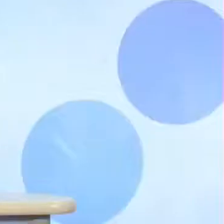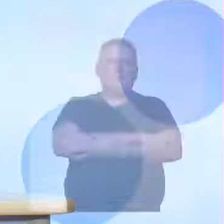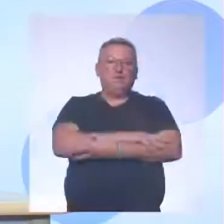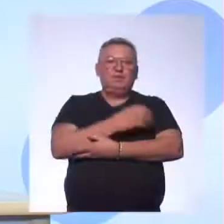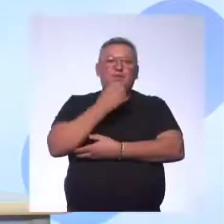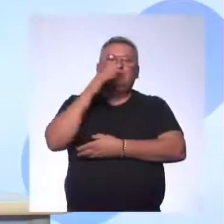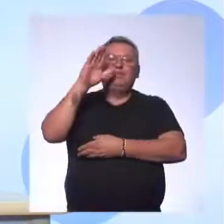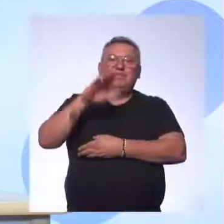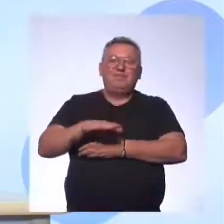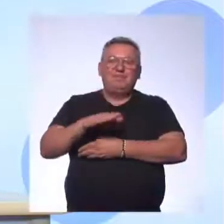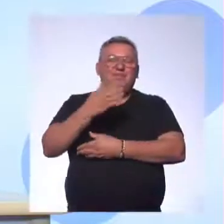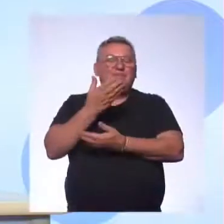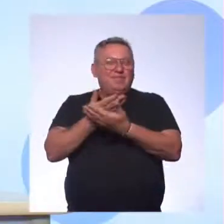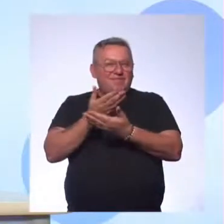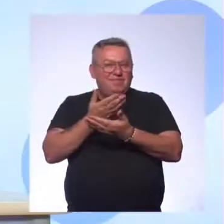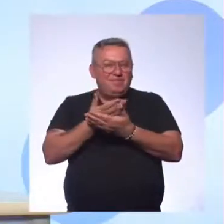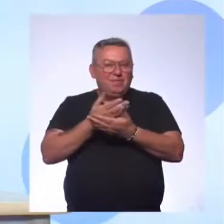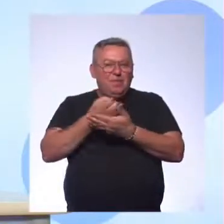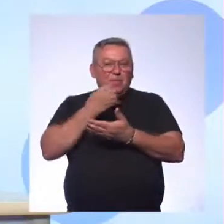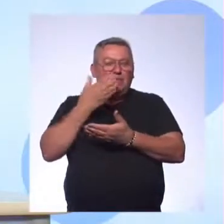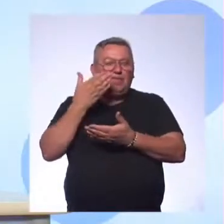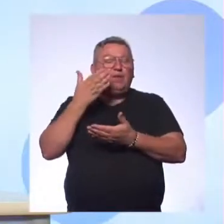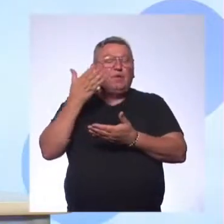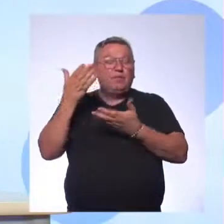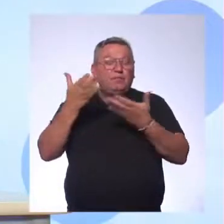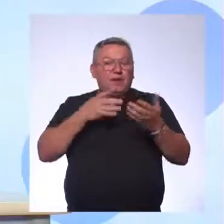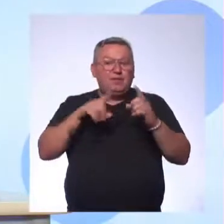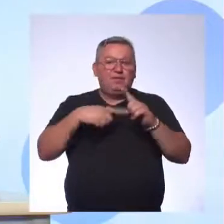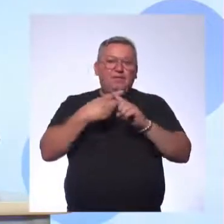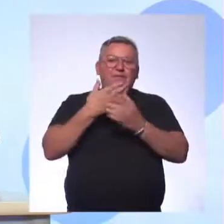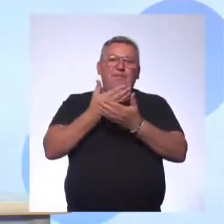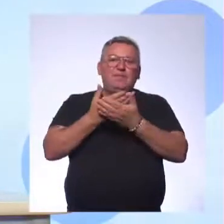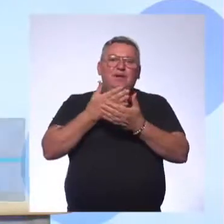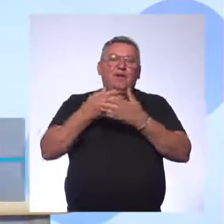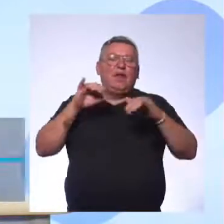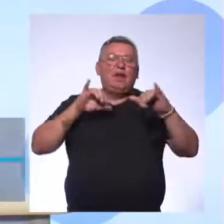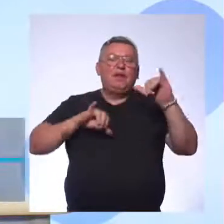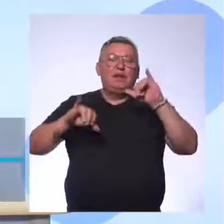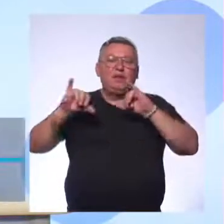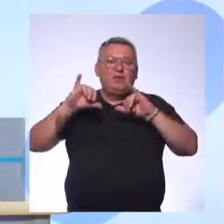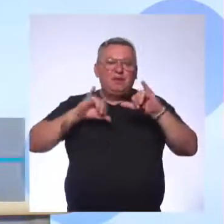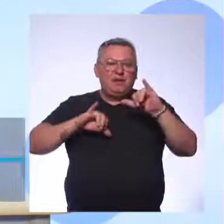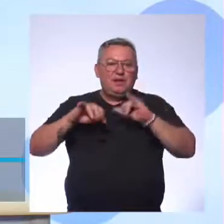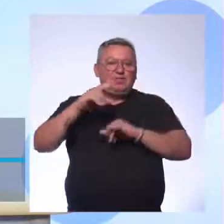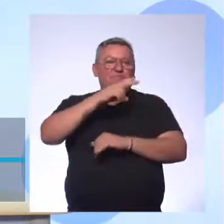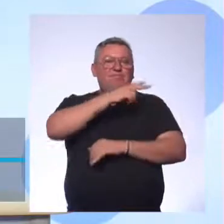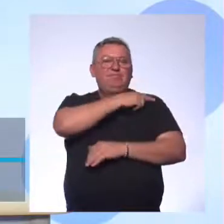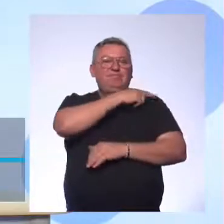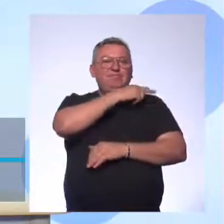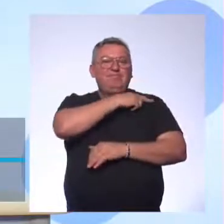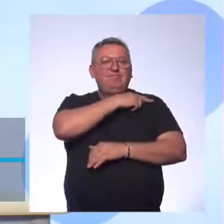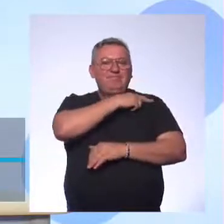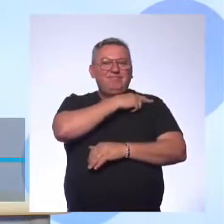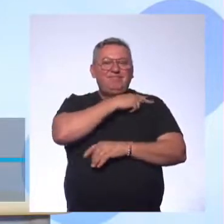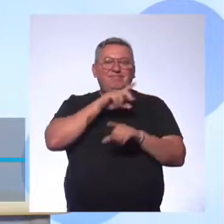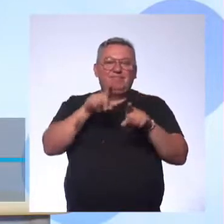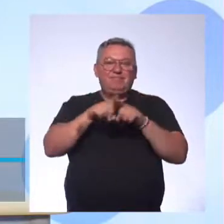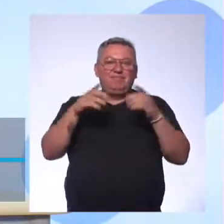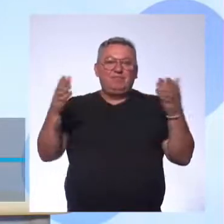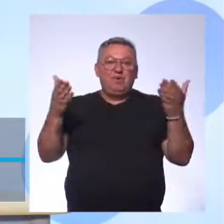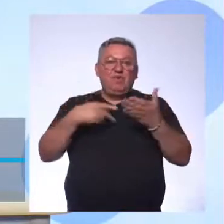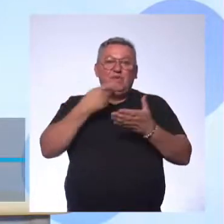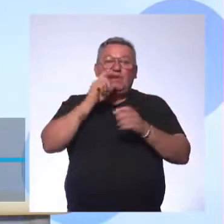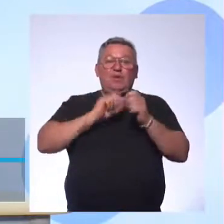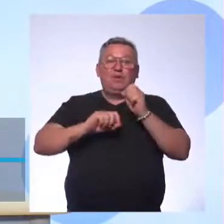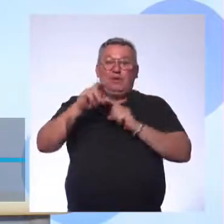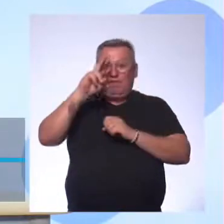boa tarde estudante seus bem-vindo a mais uma aula de química da 2ª série do Ensino Médio e hoje